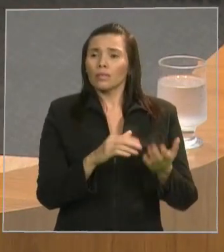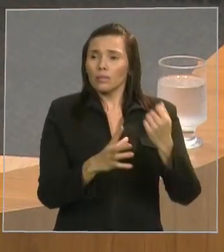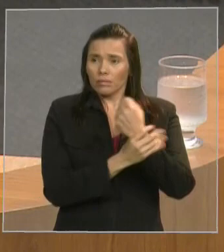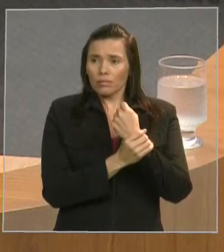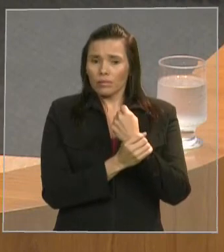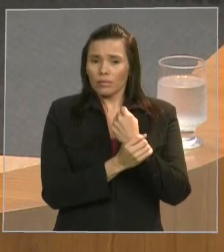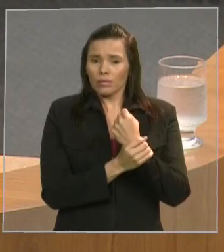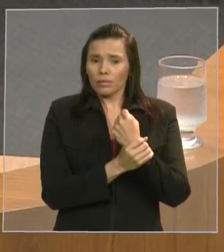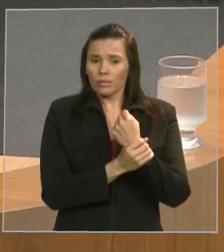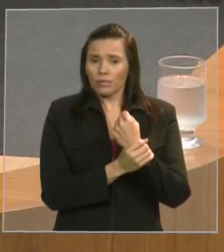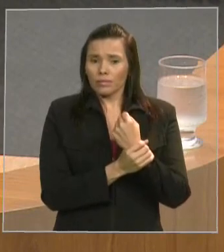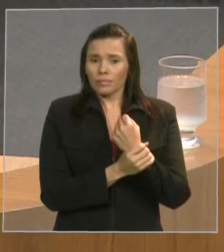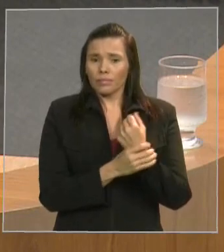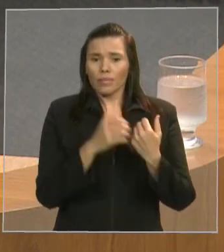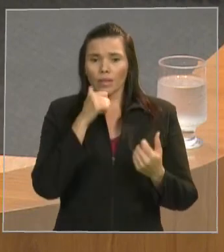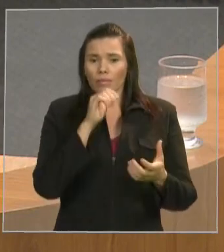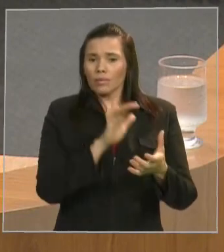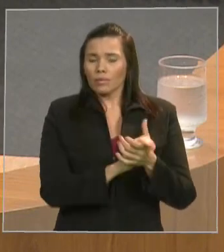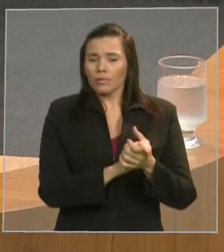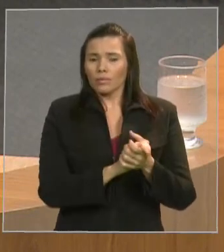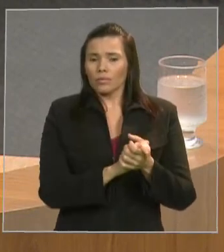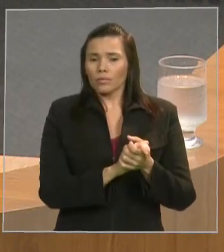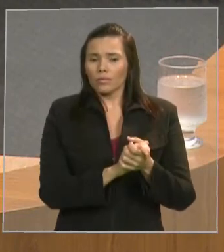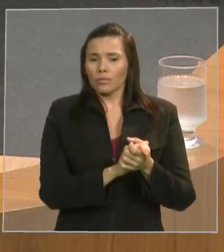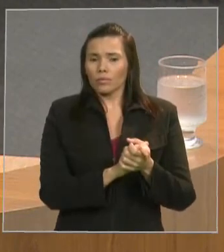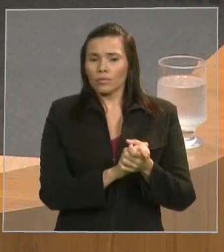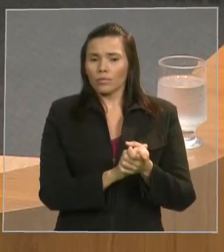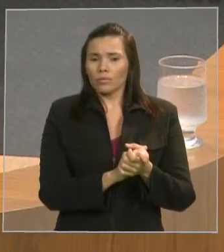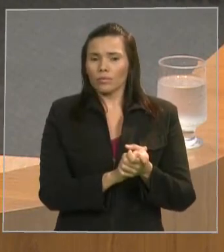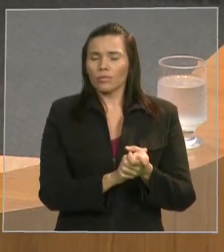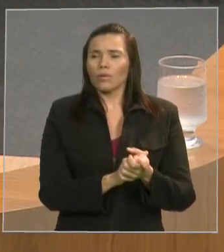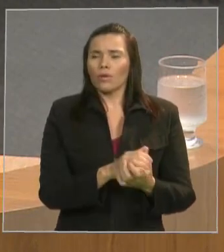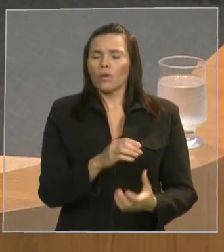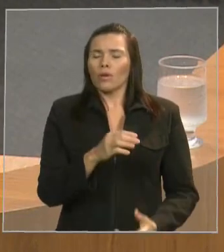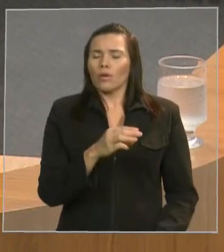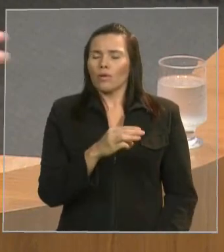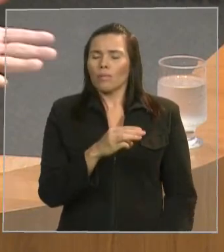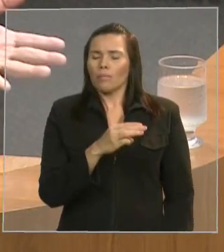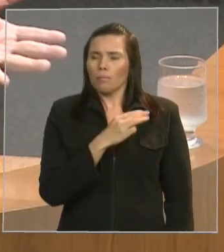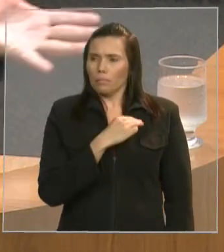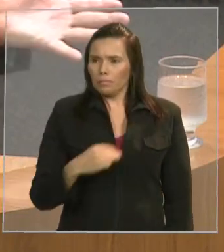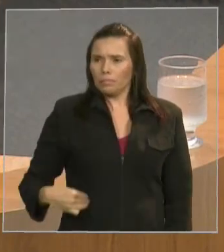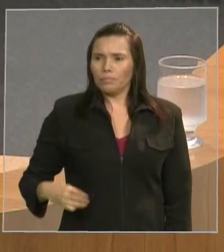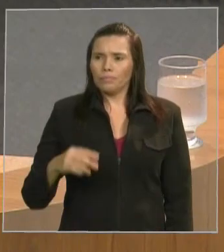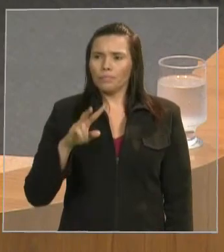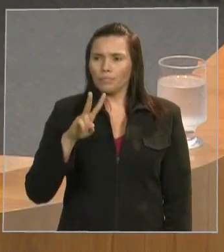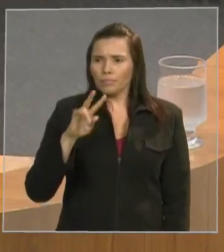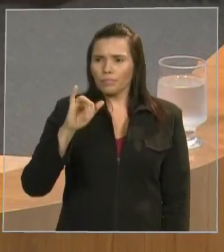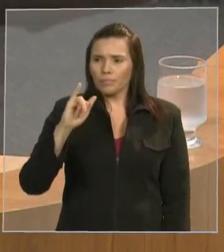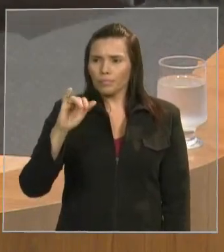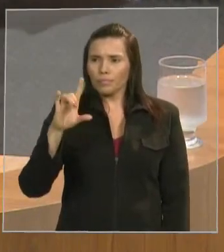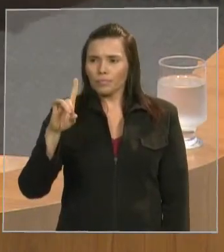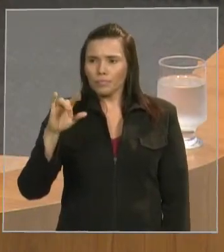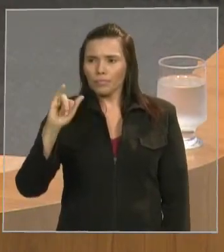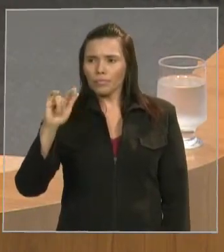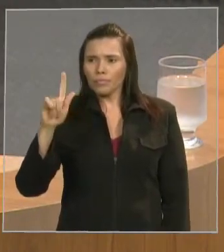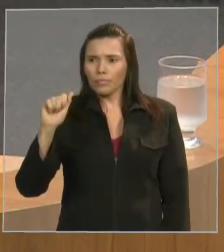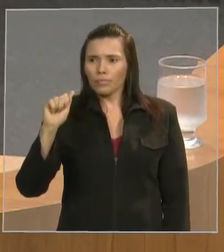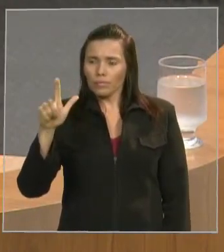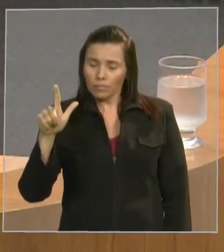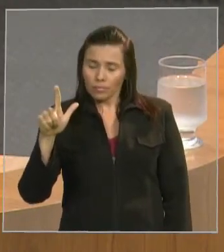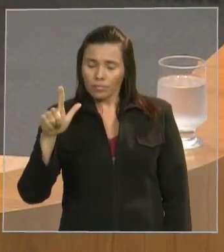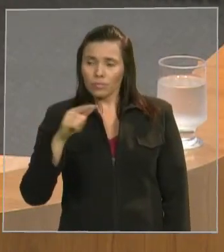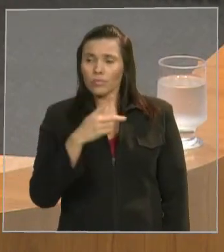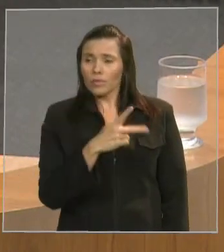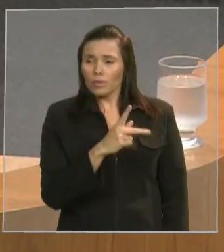segurança, a esposa do deputado, do ministro Vidigal. É só dizer isso, não precisa mais dizer quem é. O que ele fez